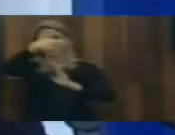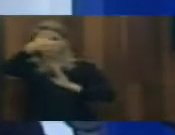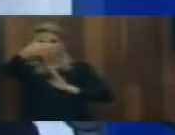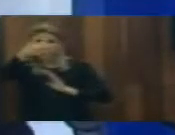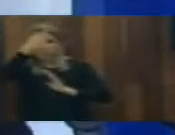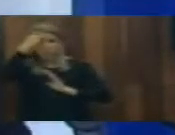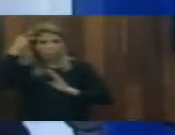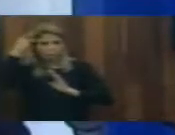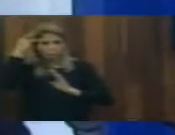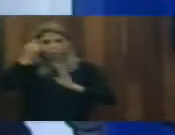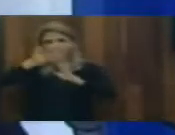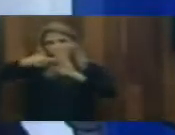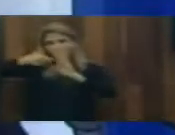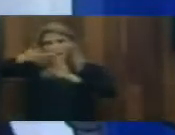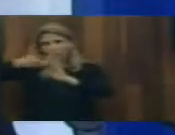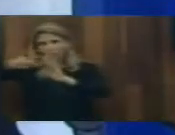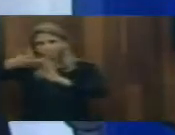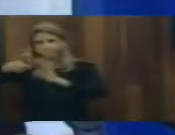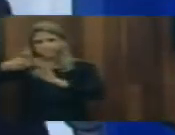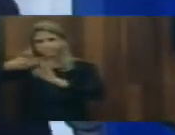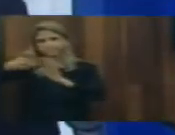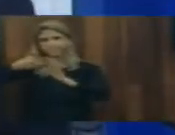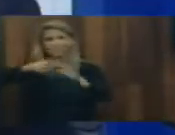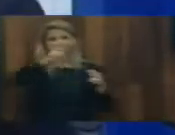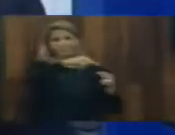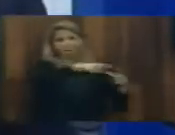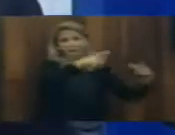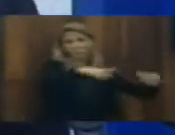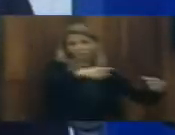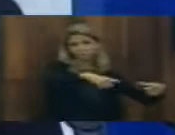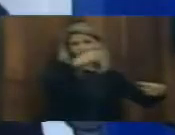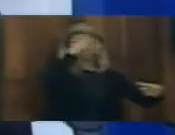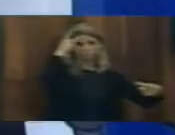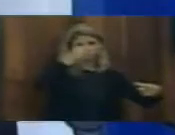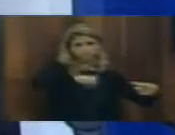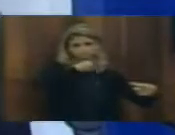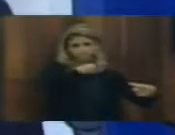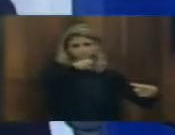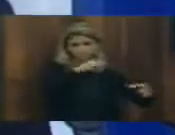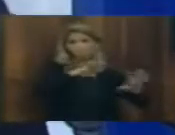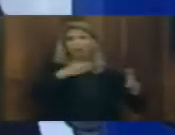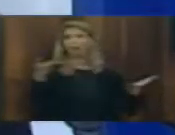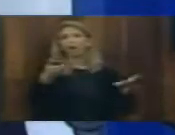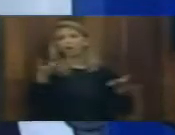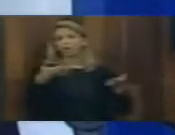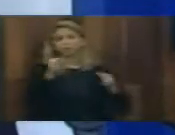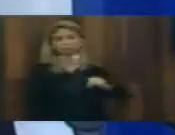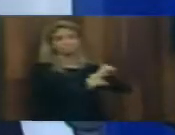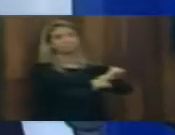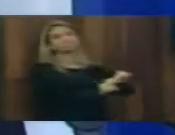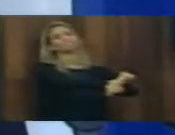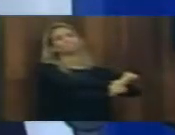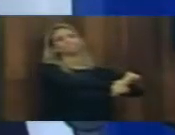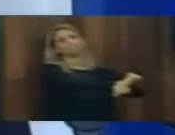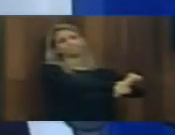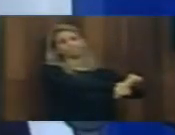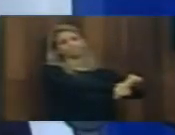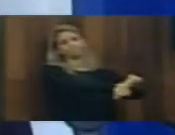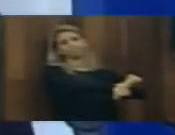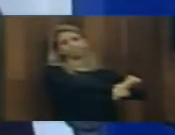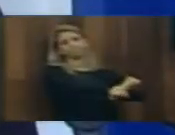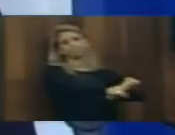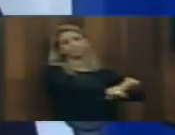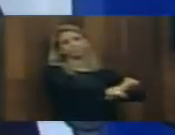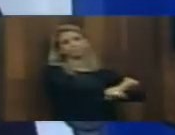não está funcionando, né, lamentavelmente. E aí, eu citei o fato só